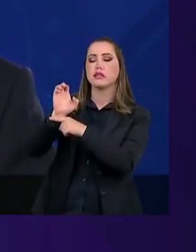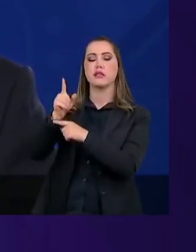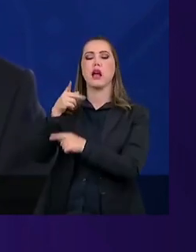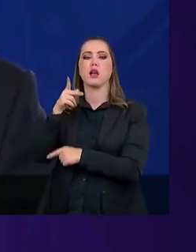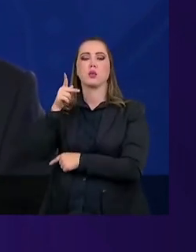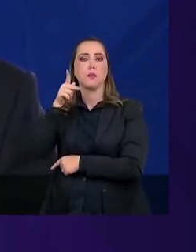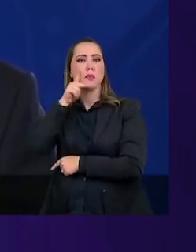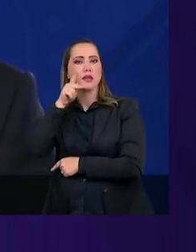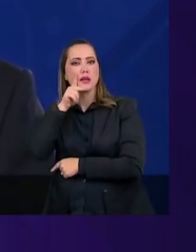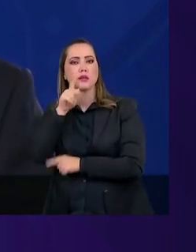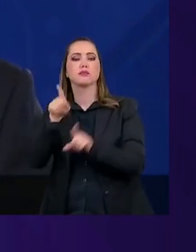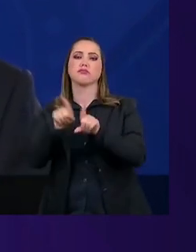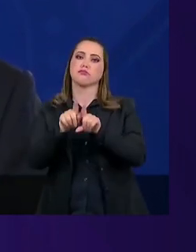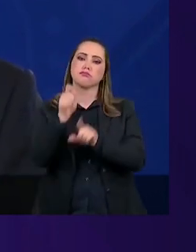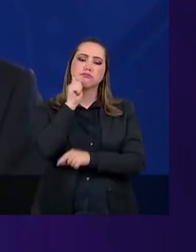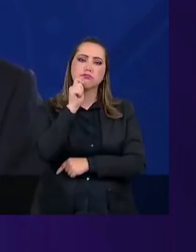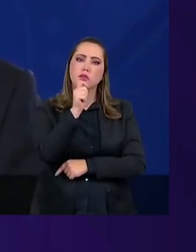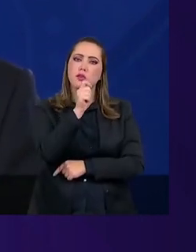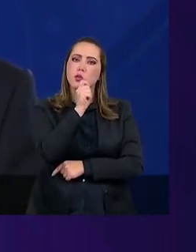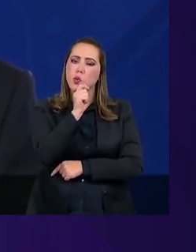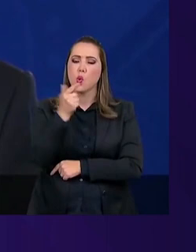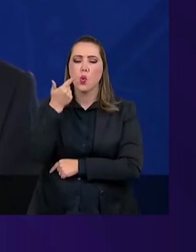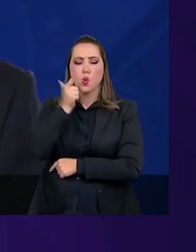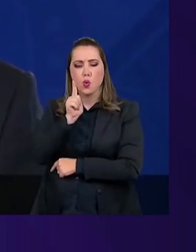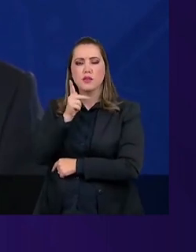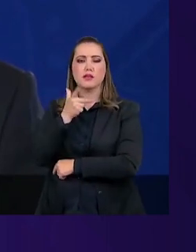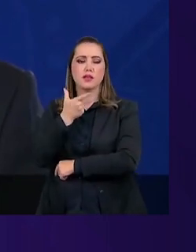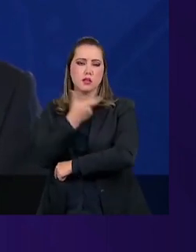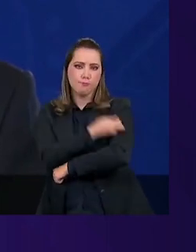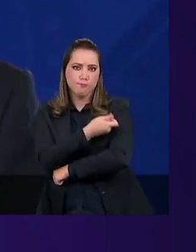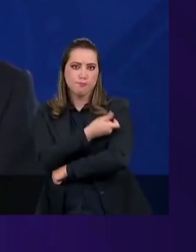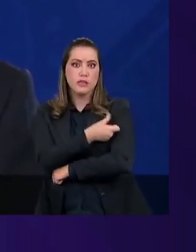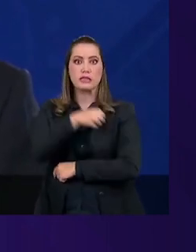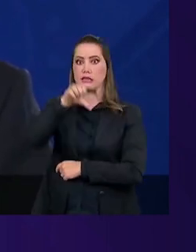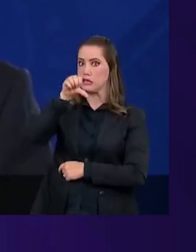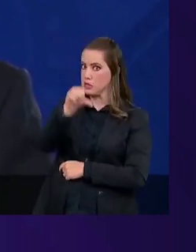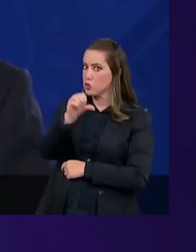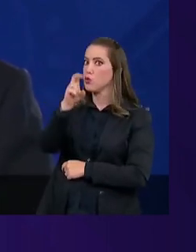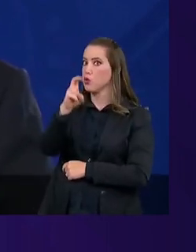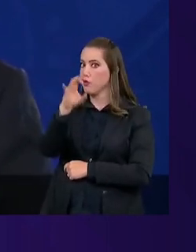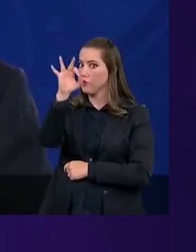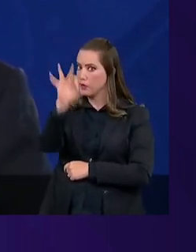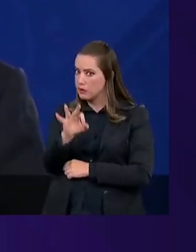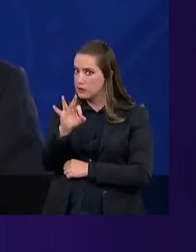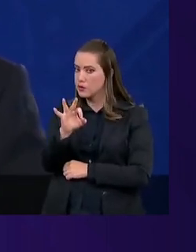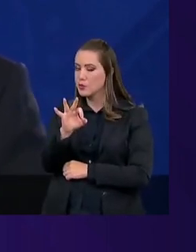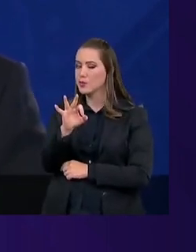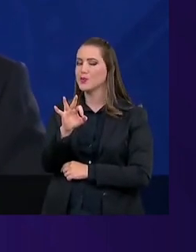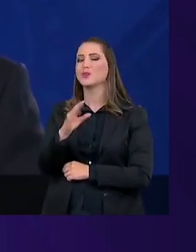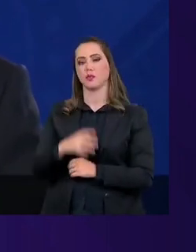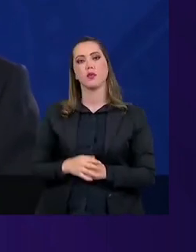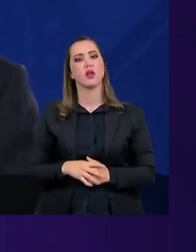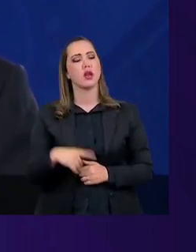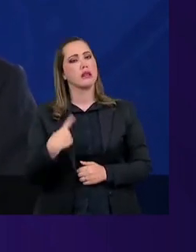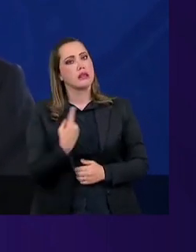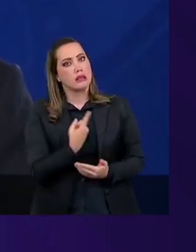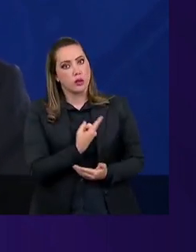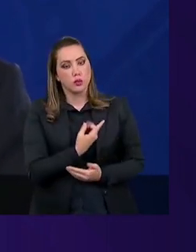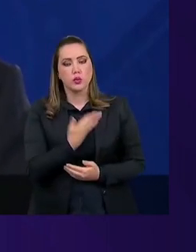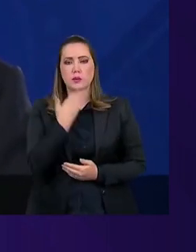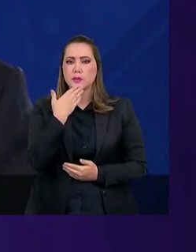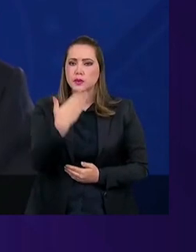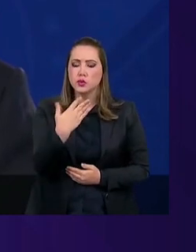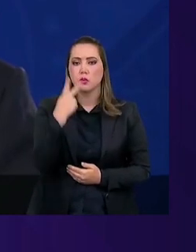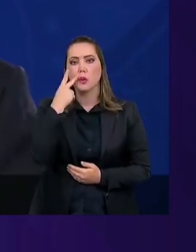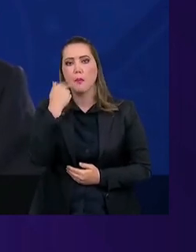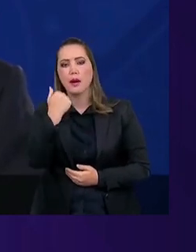e o Amapá por exemplo vacinaram mais de 90% do público-alvo faço o